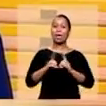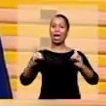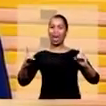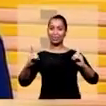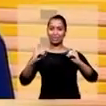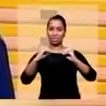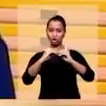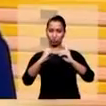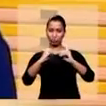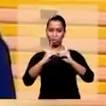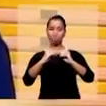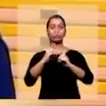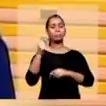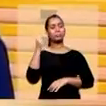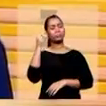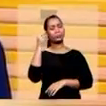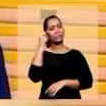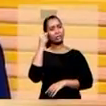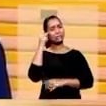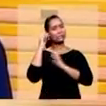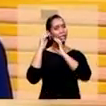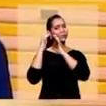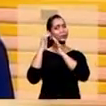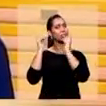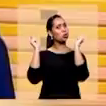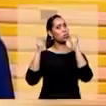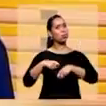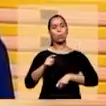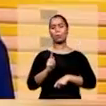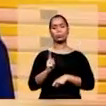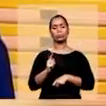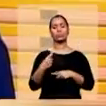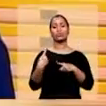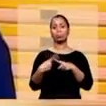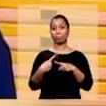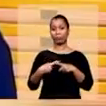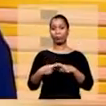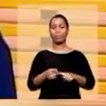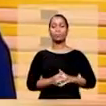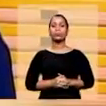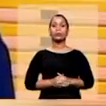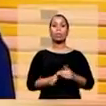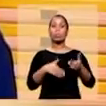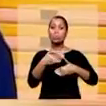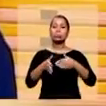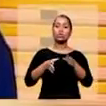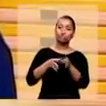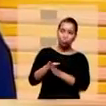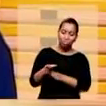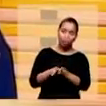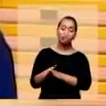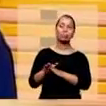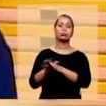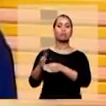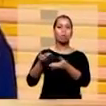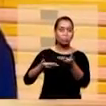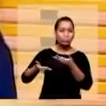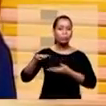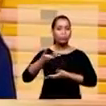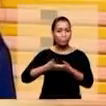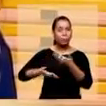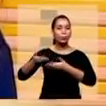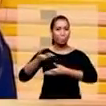atendimento, essa reflexão ela não é possível. E com um processo de orientação que